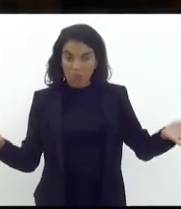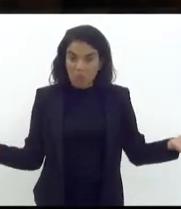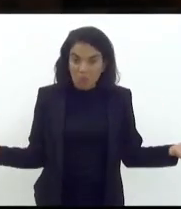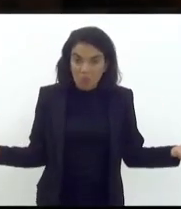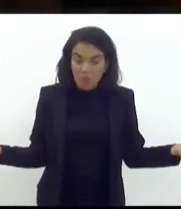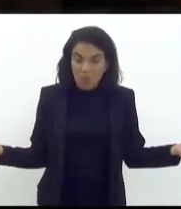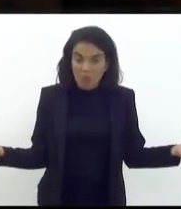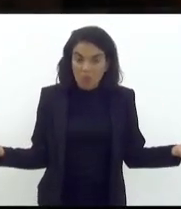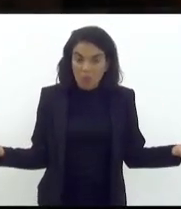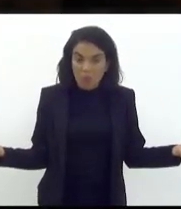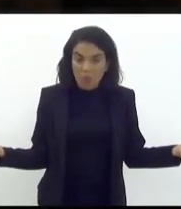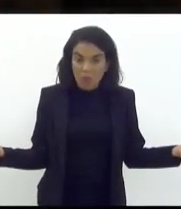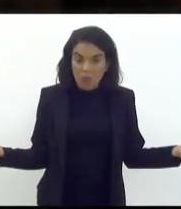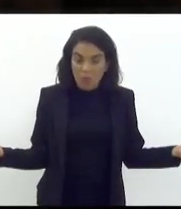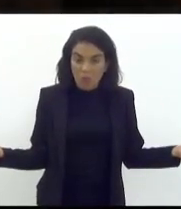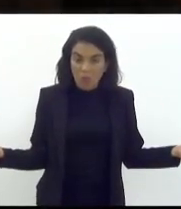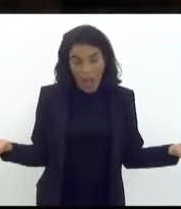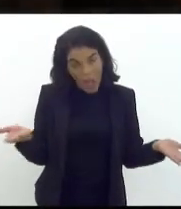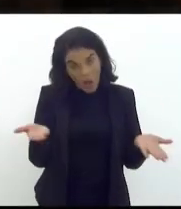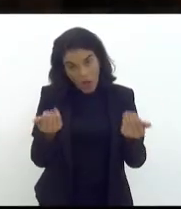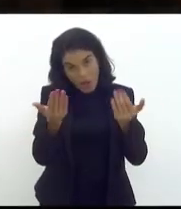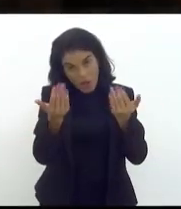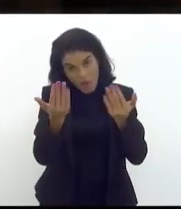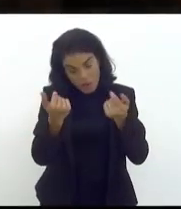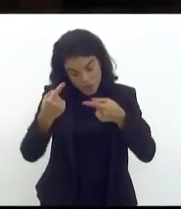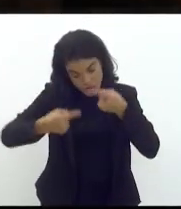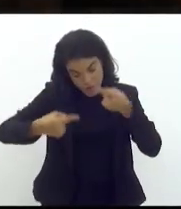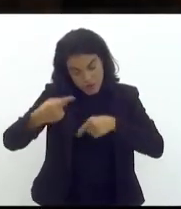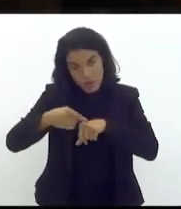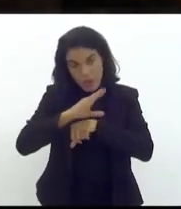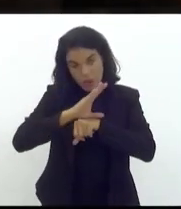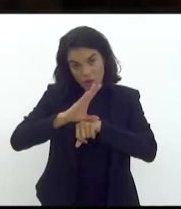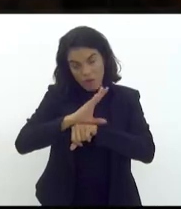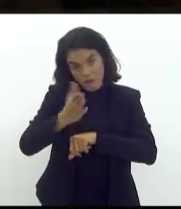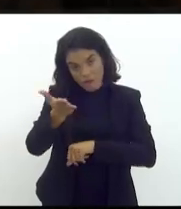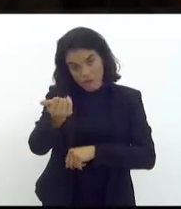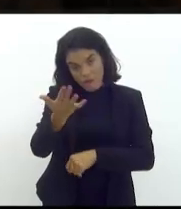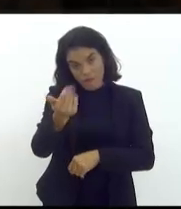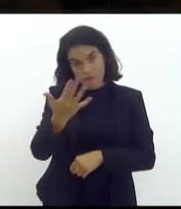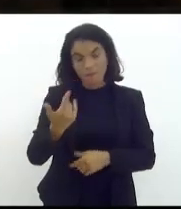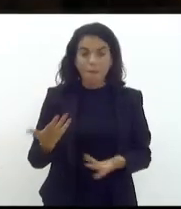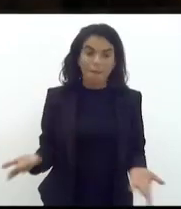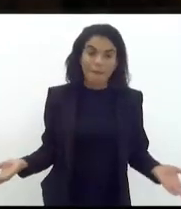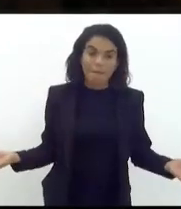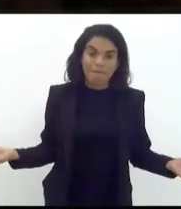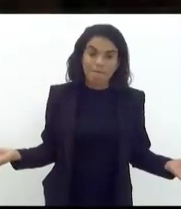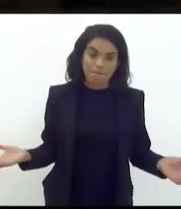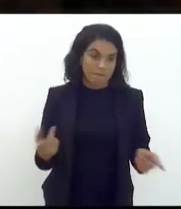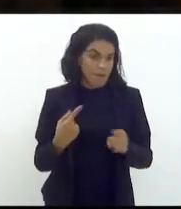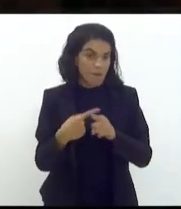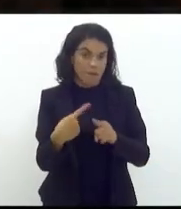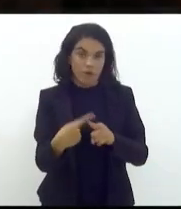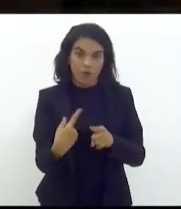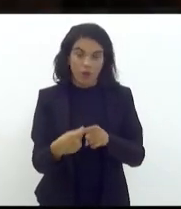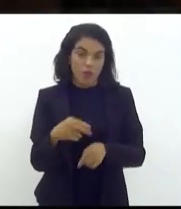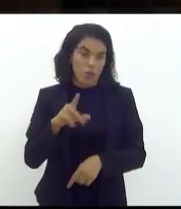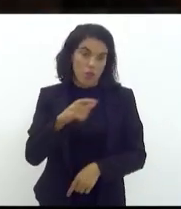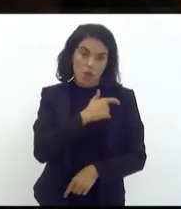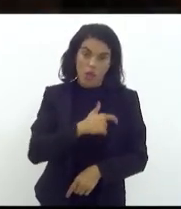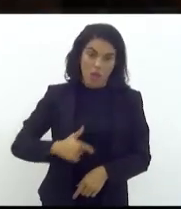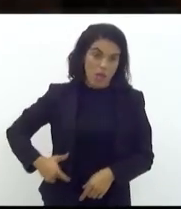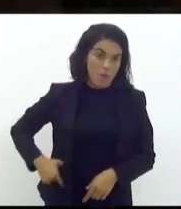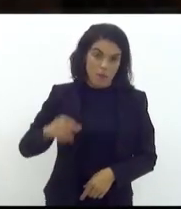mas aí então vamos discutir A Carta Magna vamos discutir A Carta Magna porque aí não é República